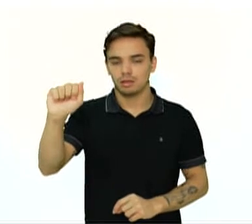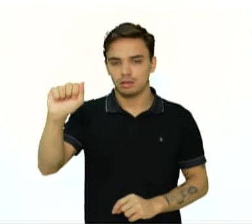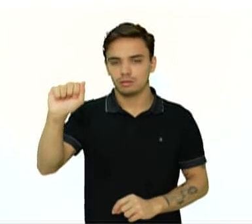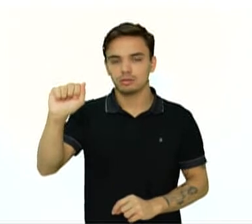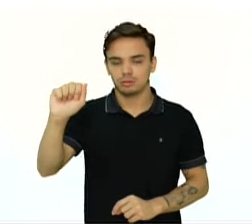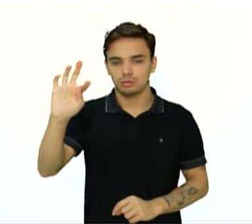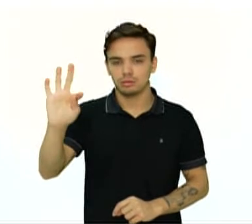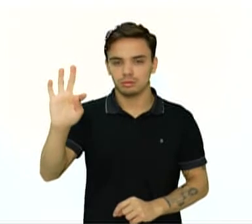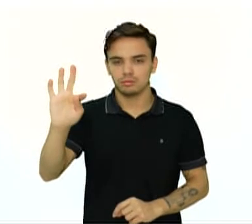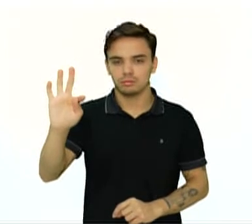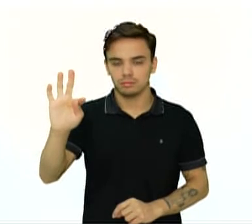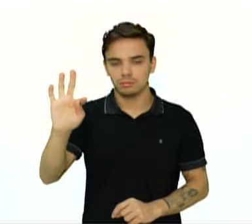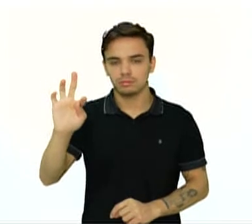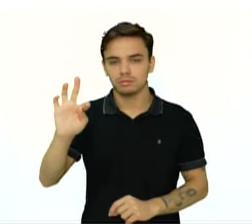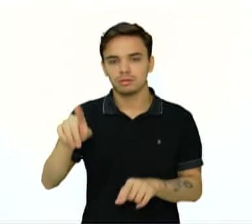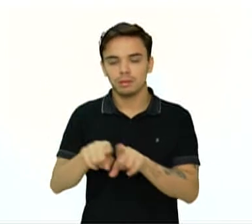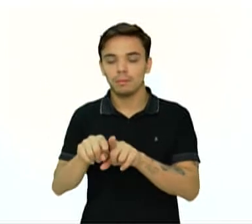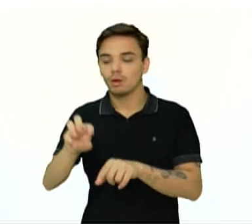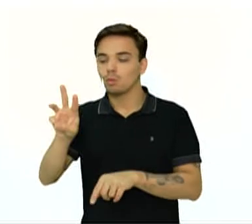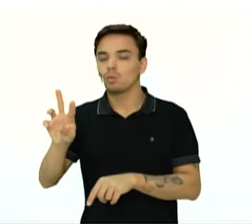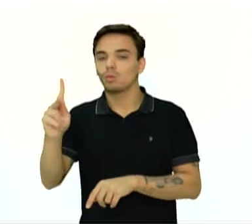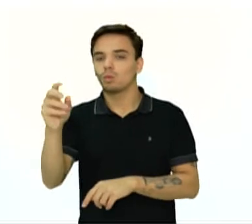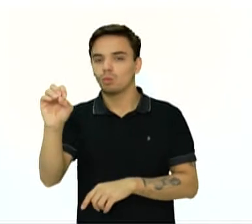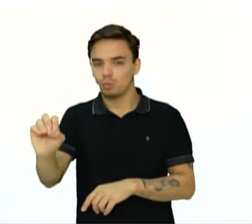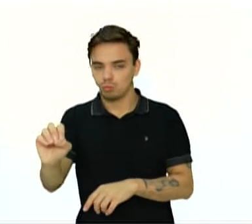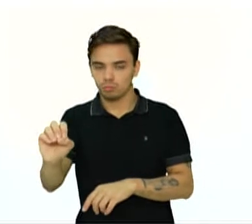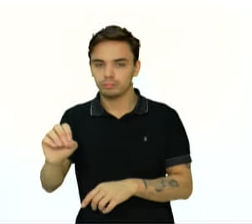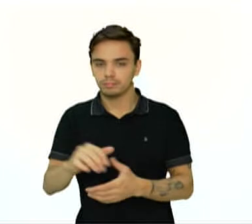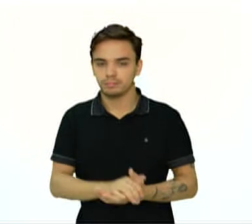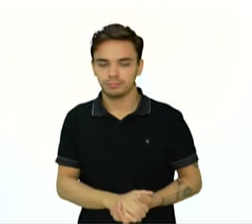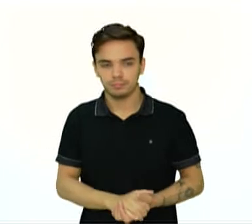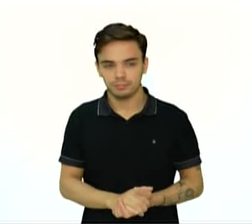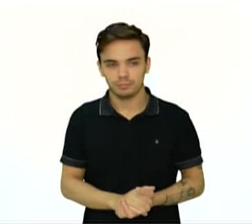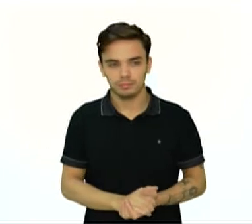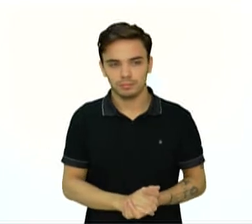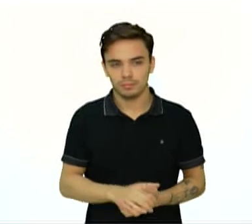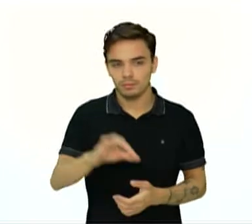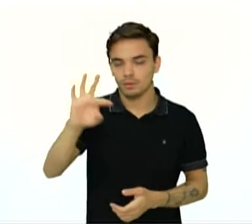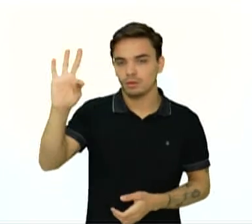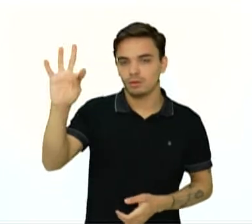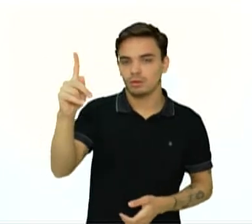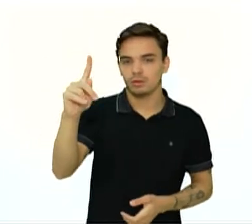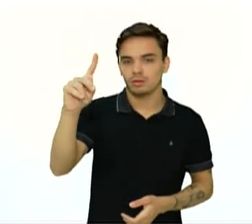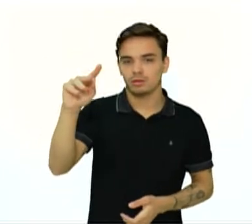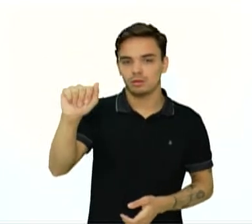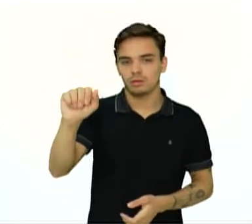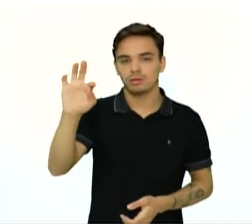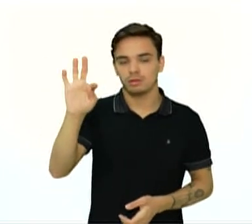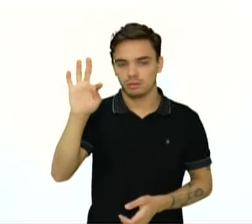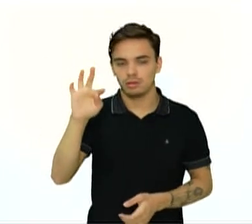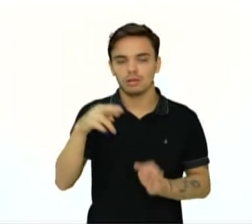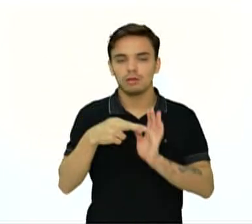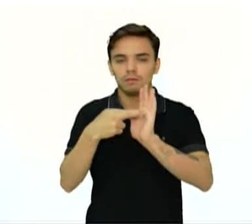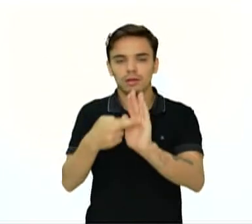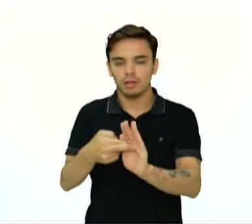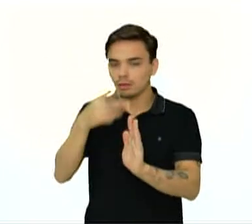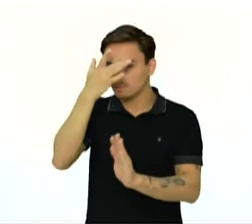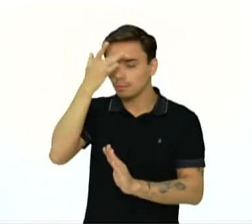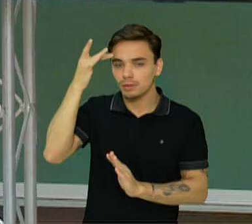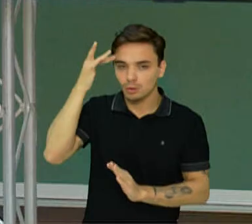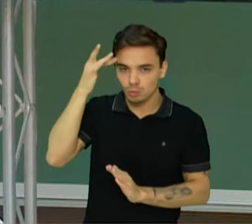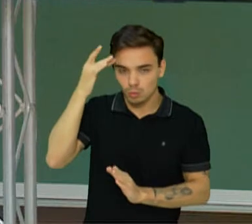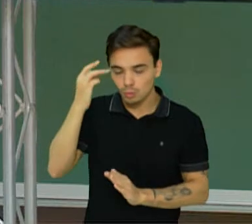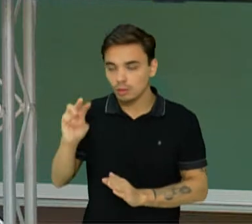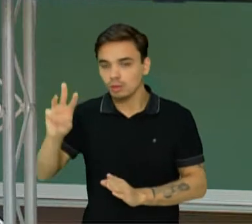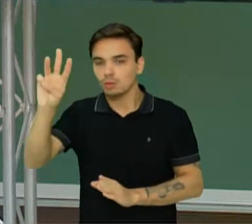ler romances. Beleza? Lembrando que o that, ele pode ser utilizado para se referir a pessoas, objetos ou animais. E